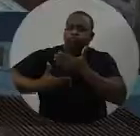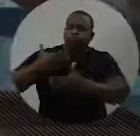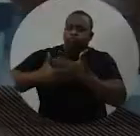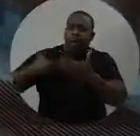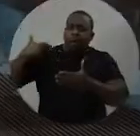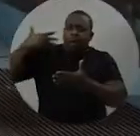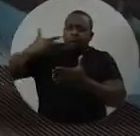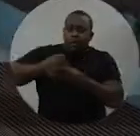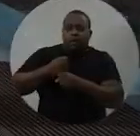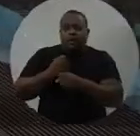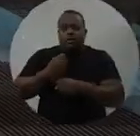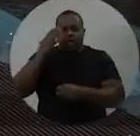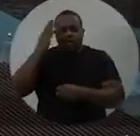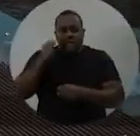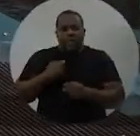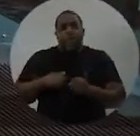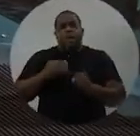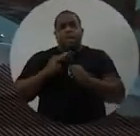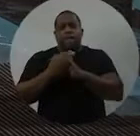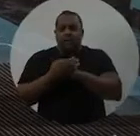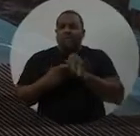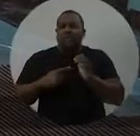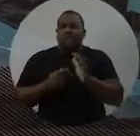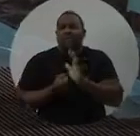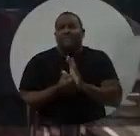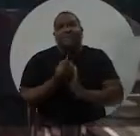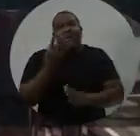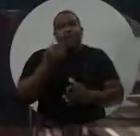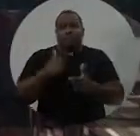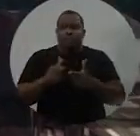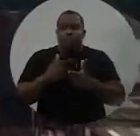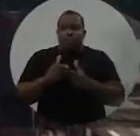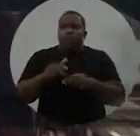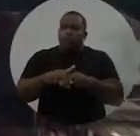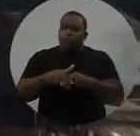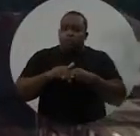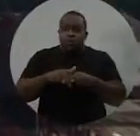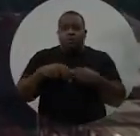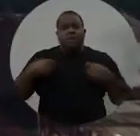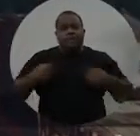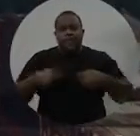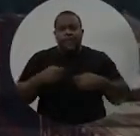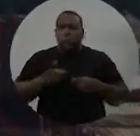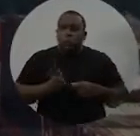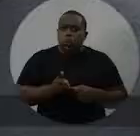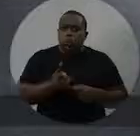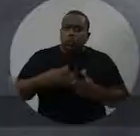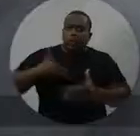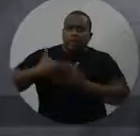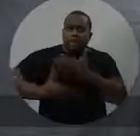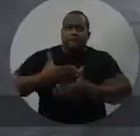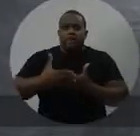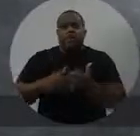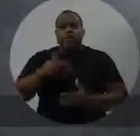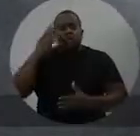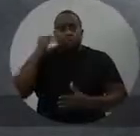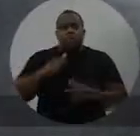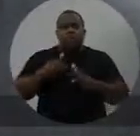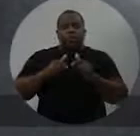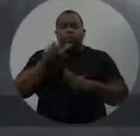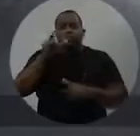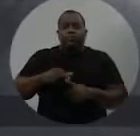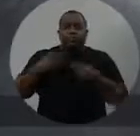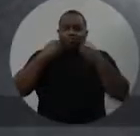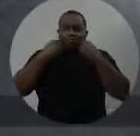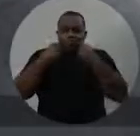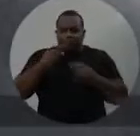gente sabe que um bairro como esse tem muitos, muitos problemas. E é por isso que a gente precisa continuar avançando. Sabendo do trabalho de Bruno Reis, não